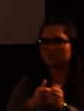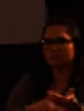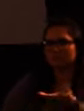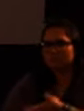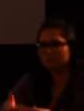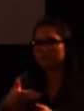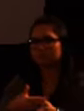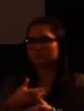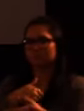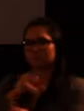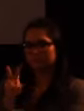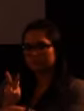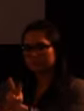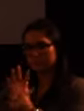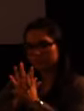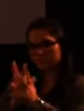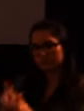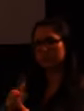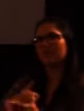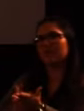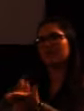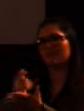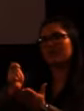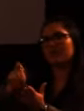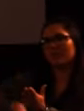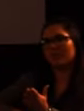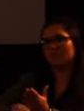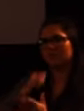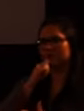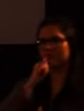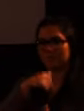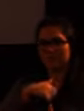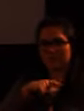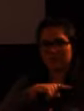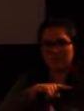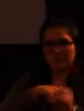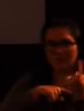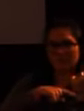atendidos para que aquele projeto seja aprovado. Então, não